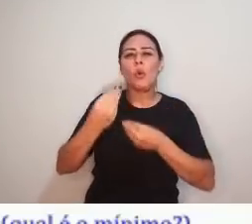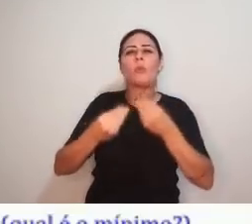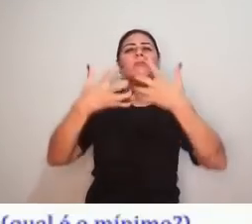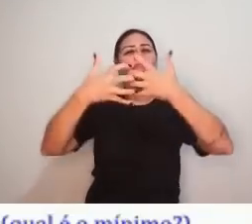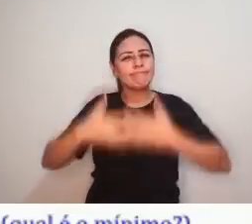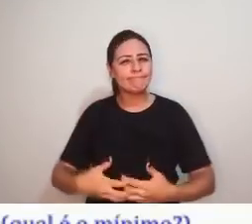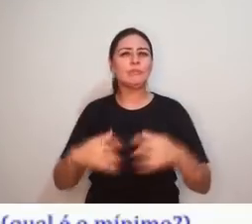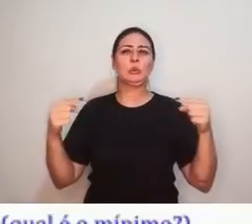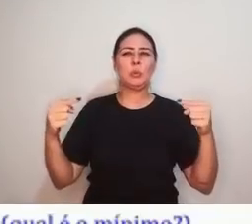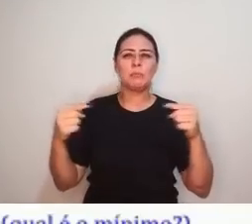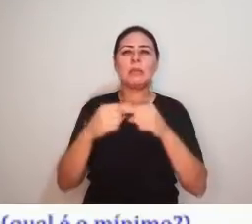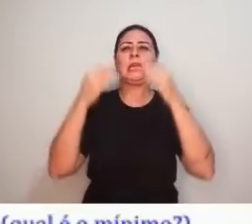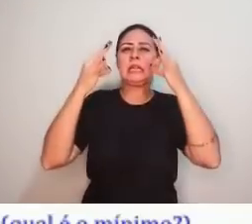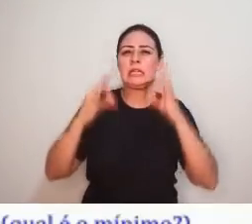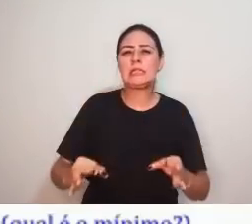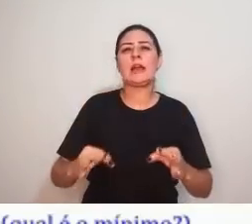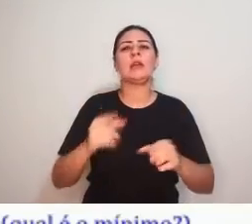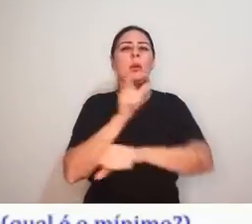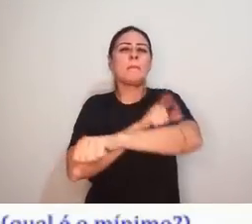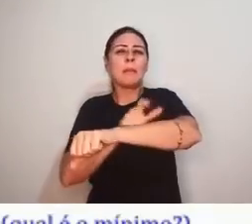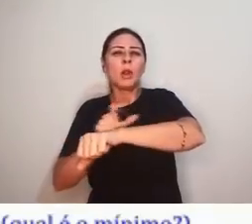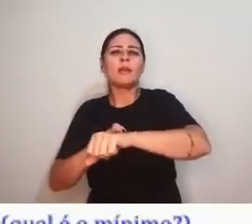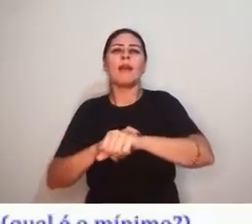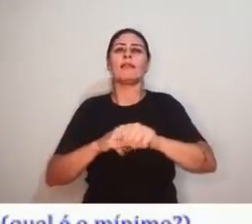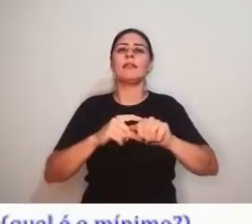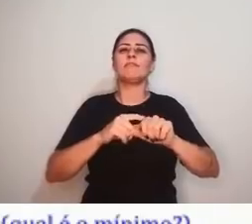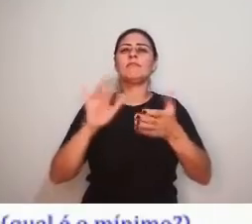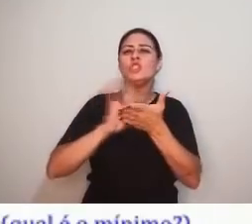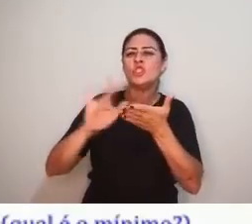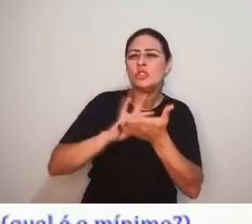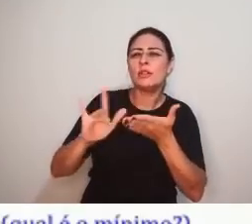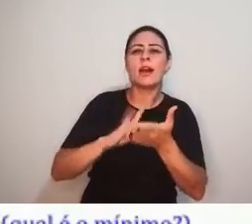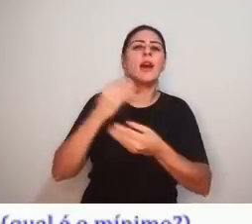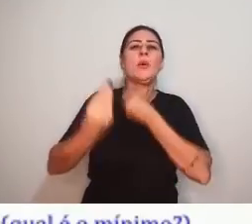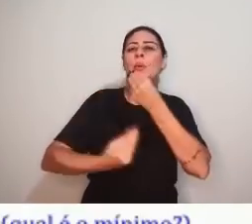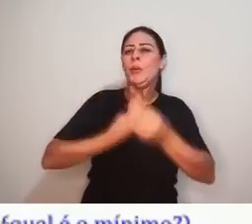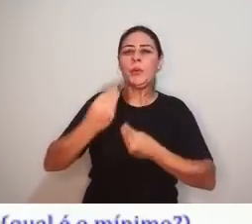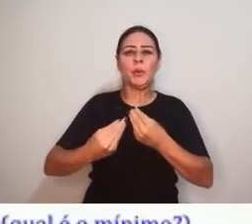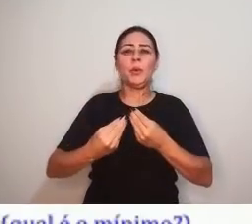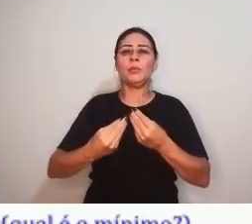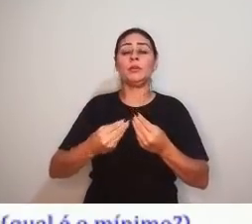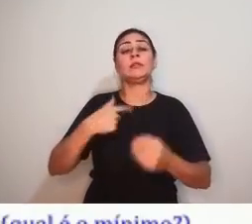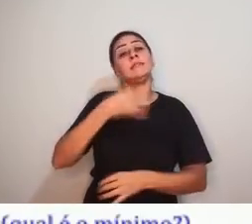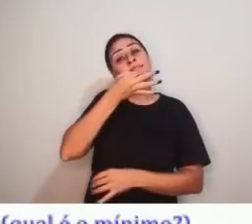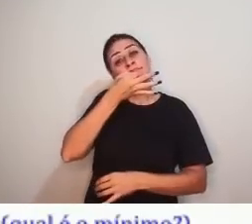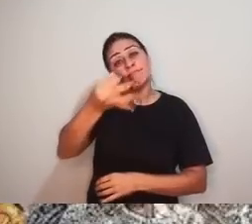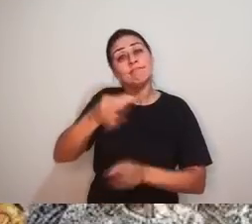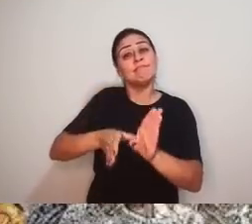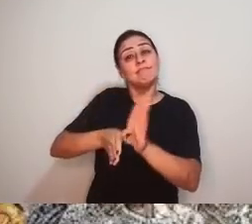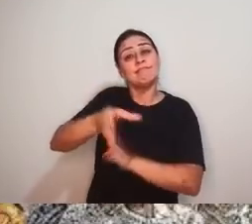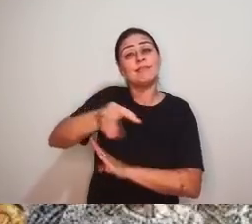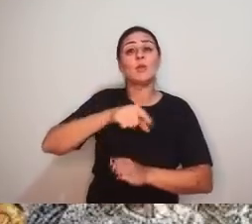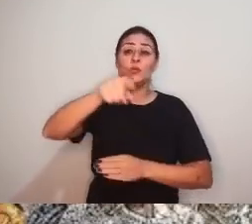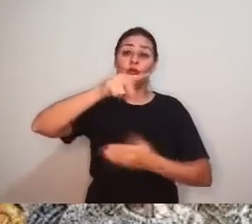a curadoria de forma adequada, selecionando portais, enciclopédias, bibliotecas, enfim. Vou mostrar algumas para vocês, tá? Então, aqui,